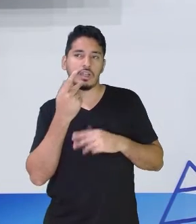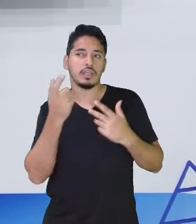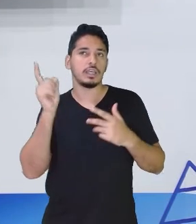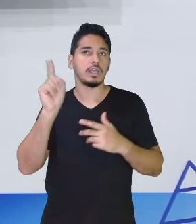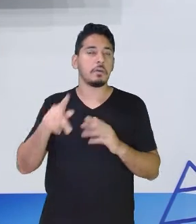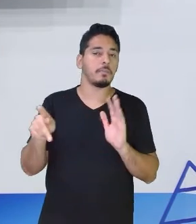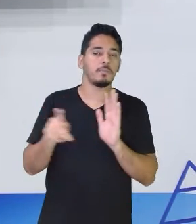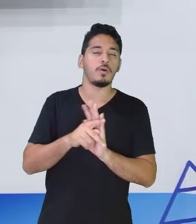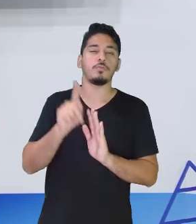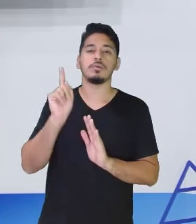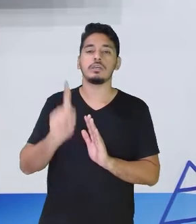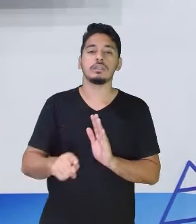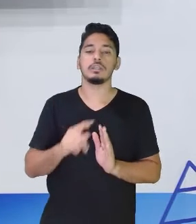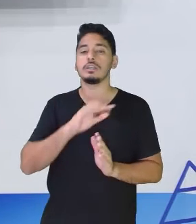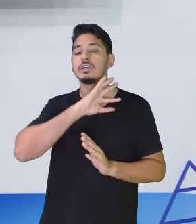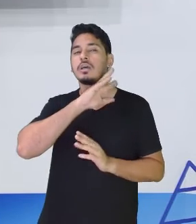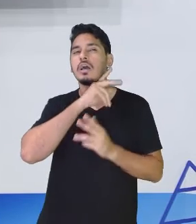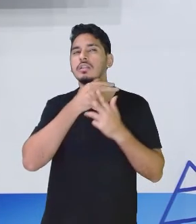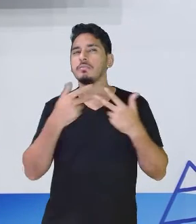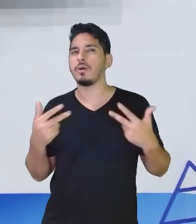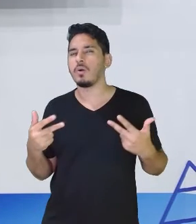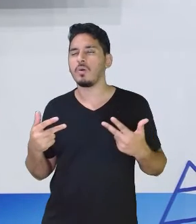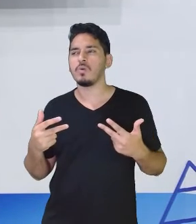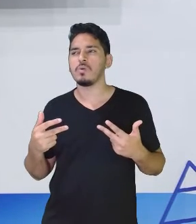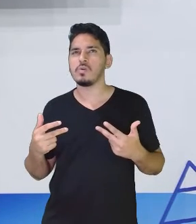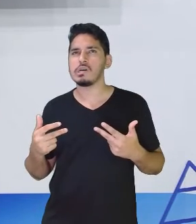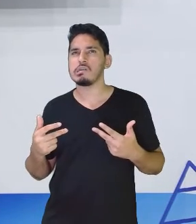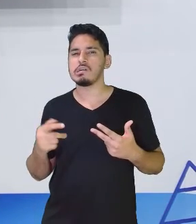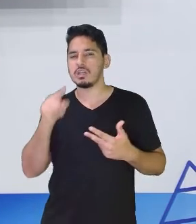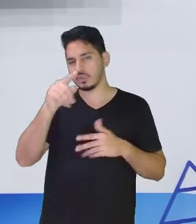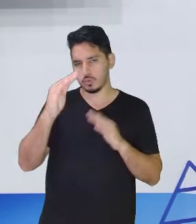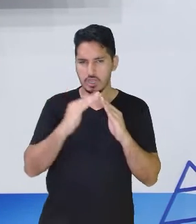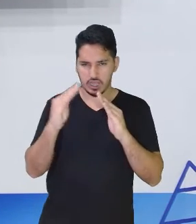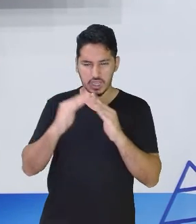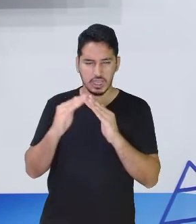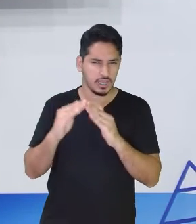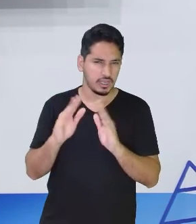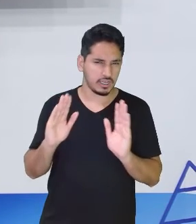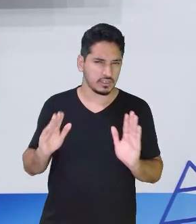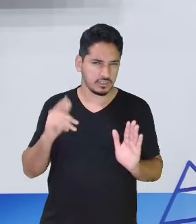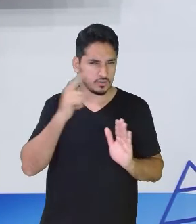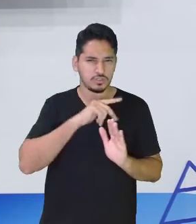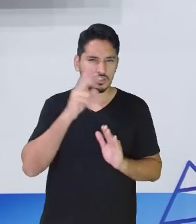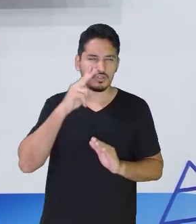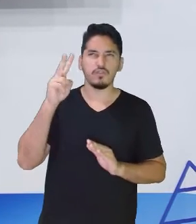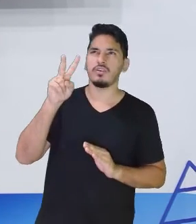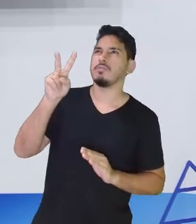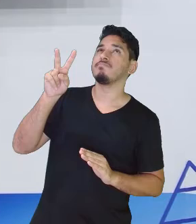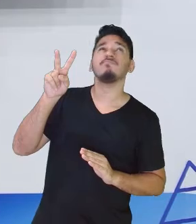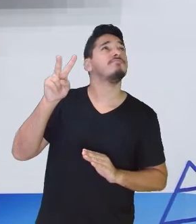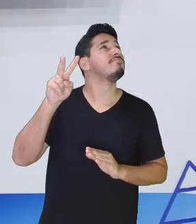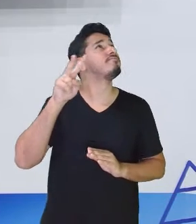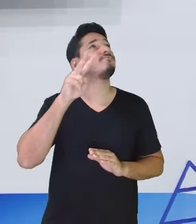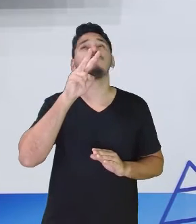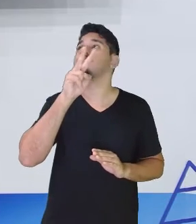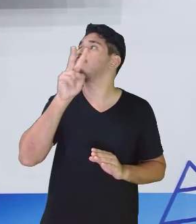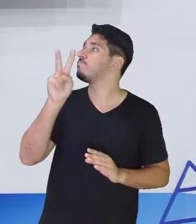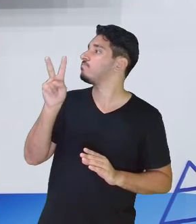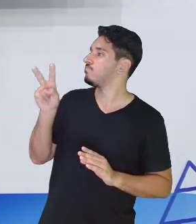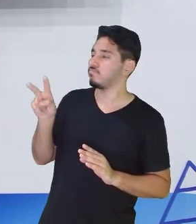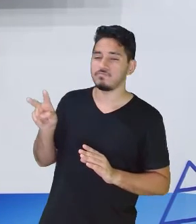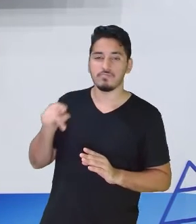animal. E será que aí, na casa de vocês estão conseguindo ver alguma coisa que é de